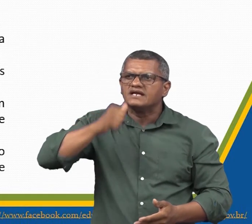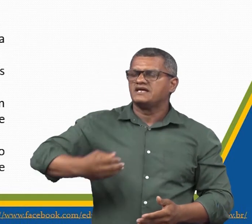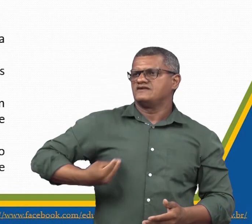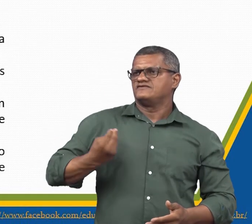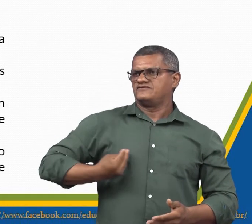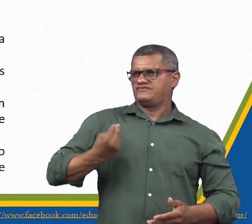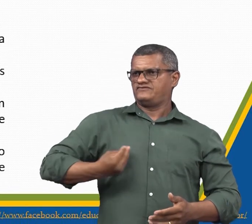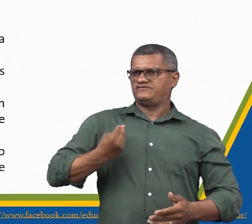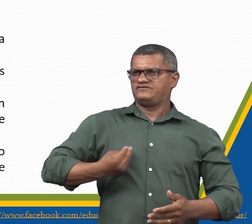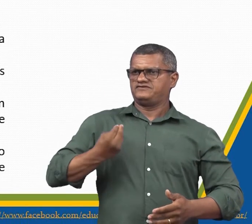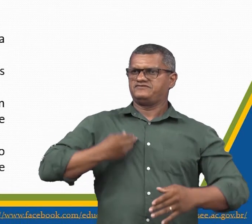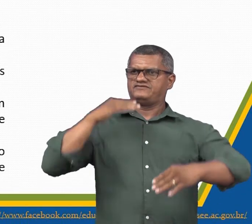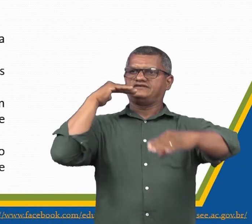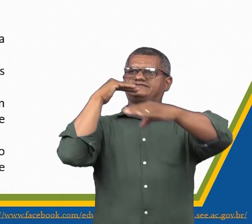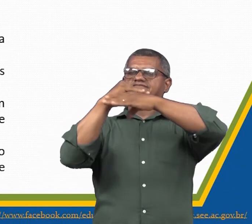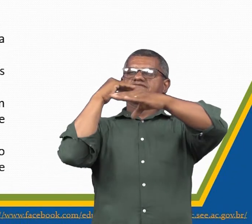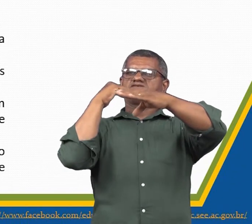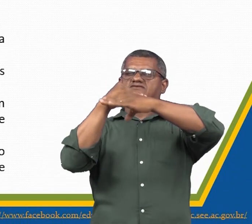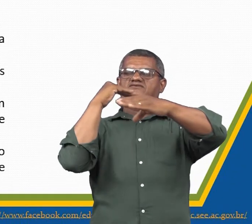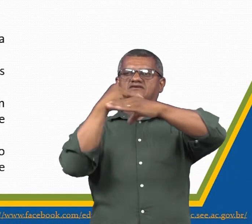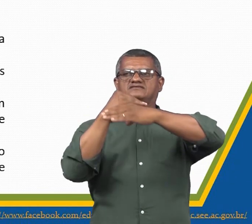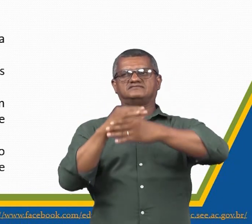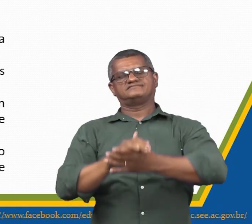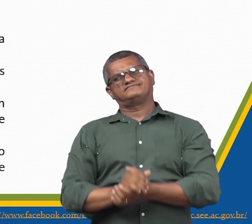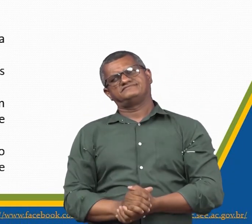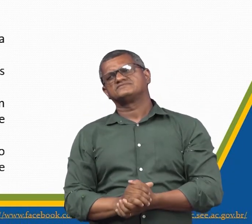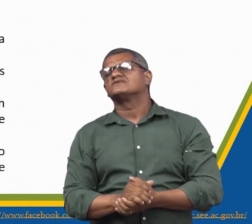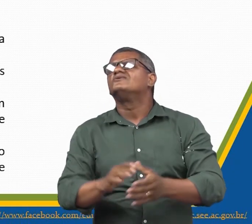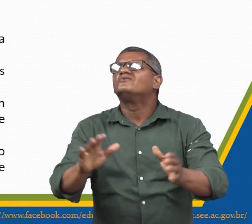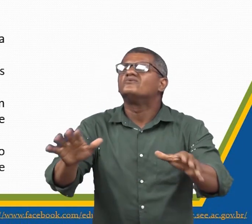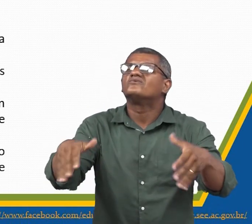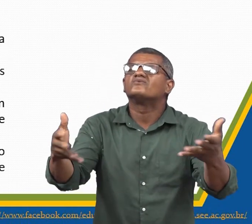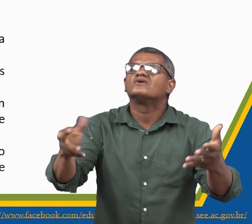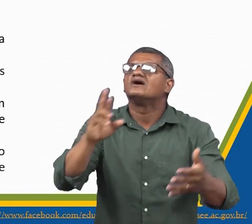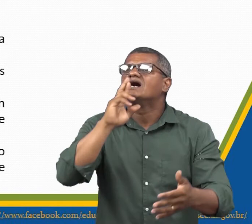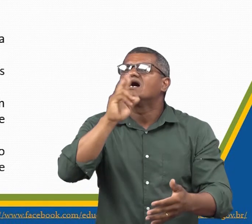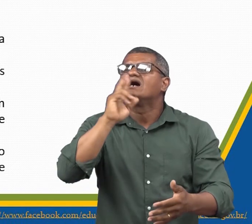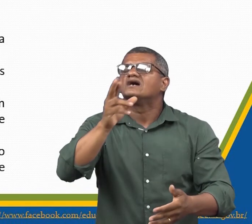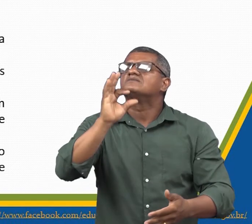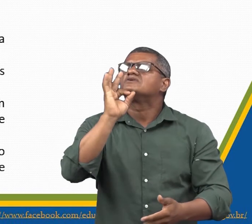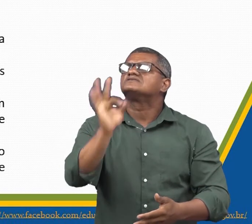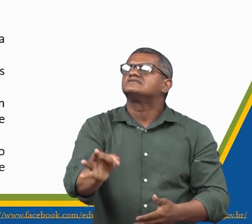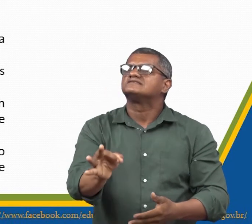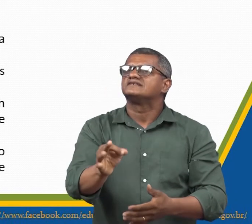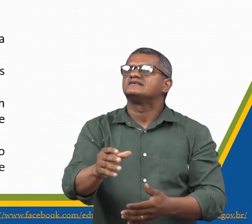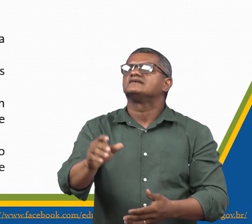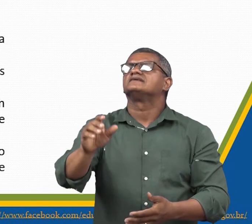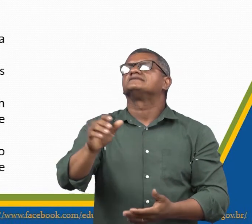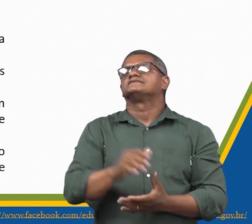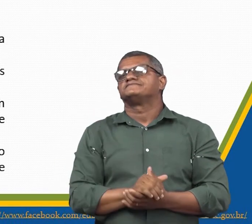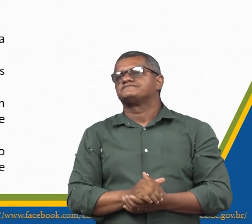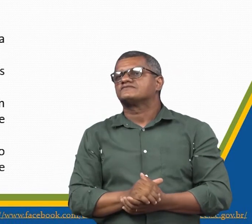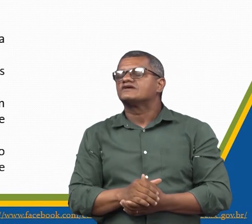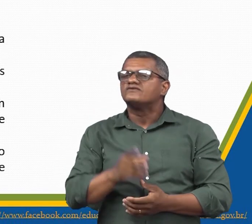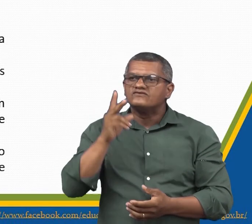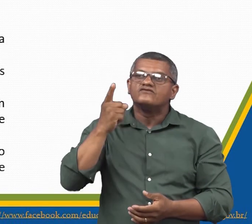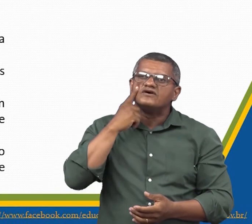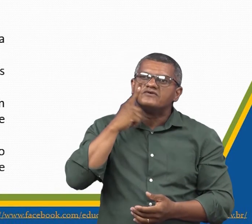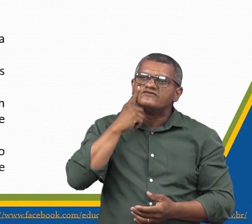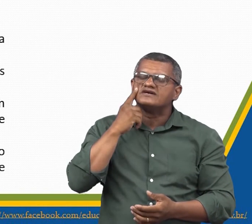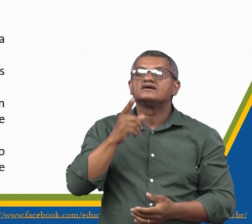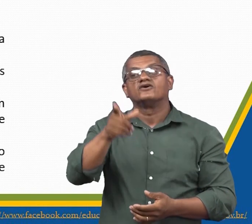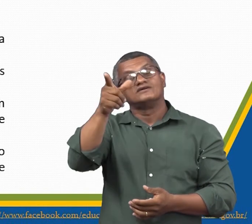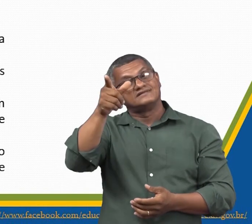homens e mulheres vivem em regime de plena e absoluta igualdade. Qual será a resposta certa dessa